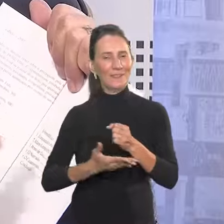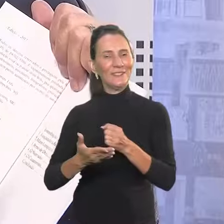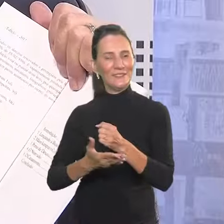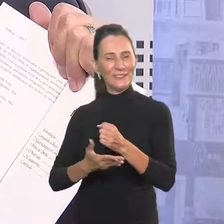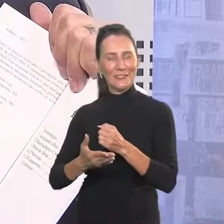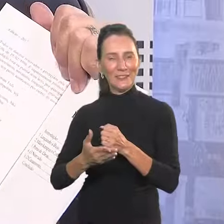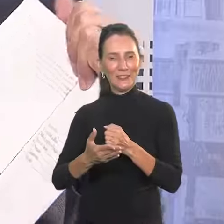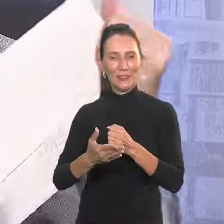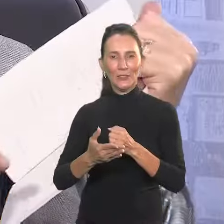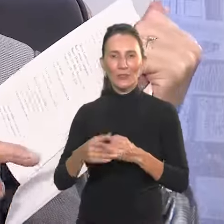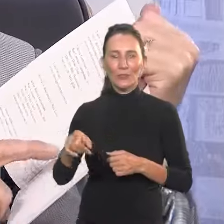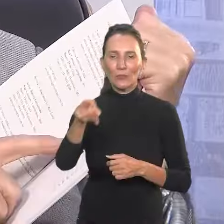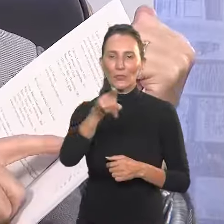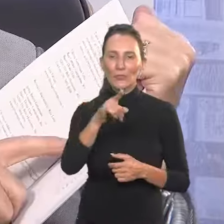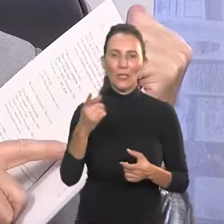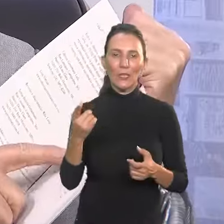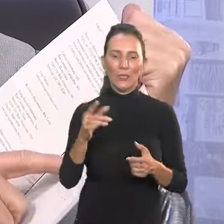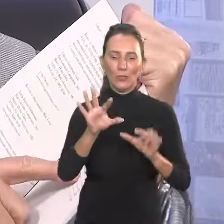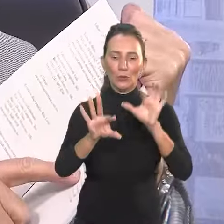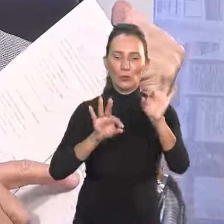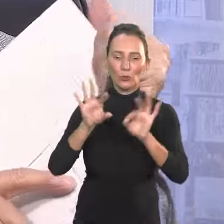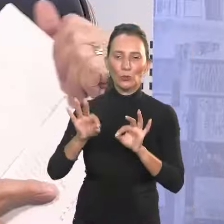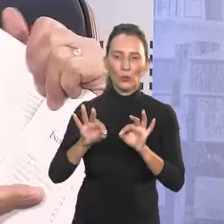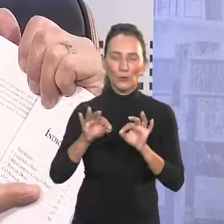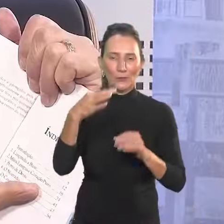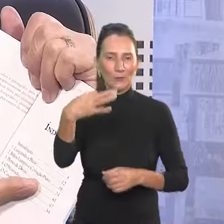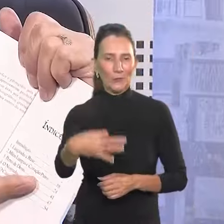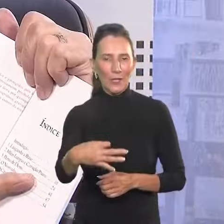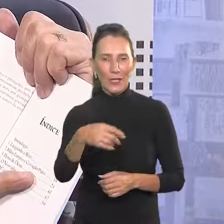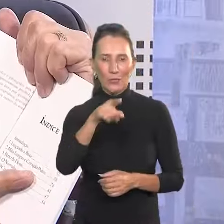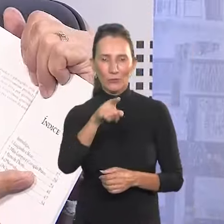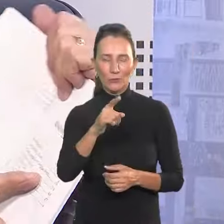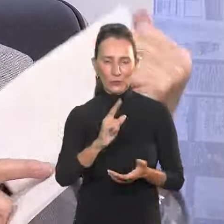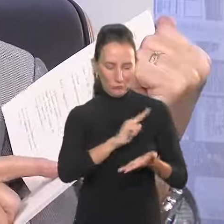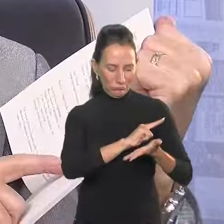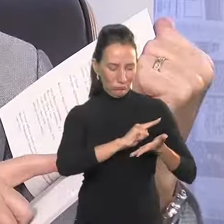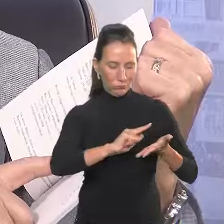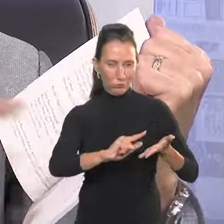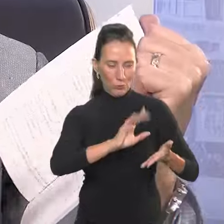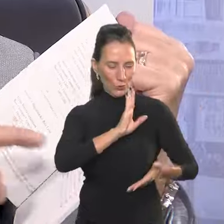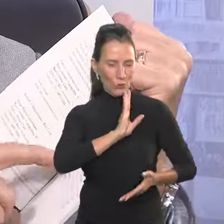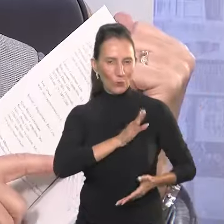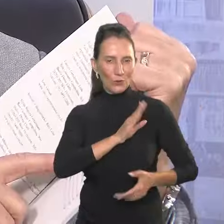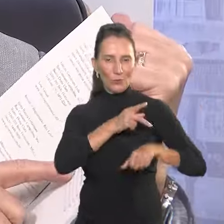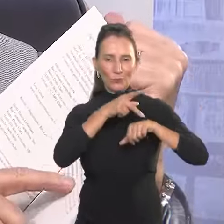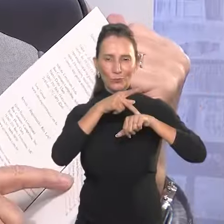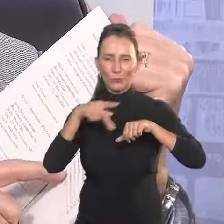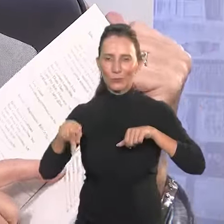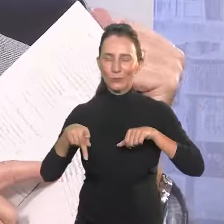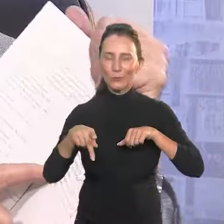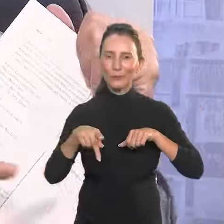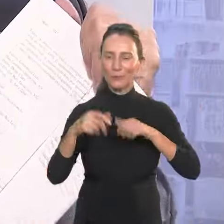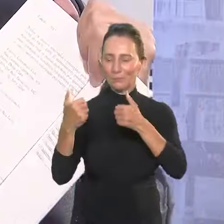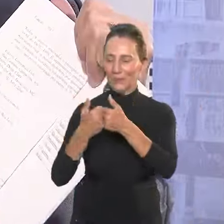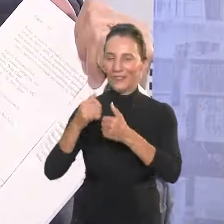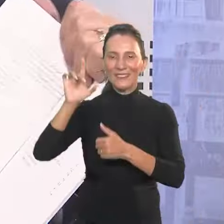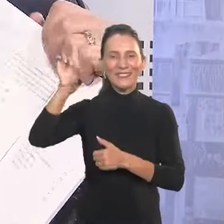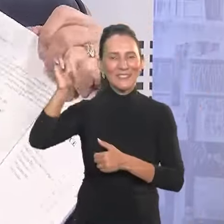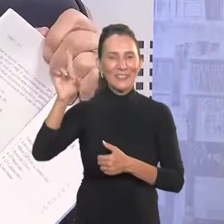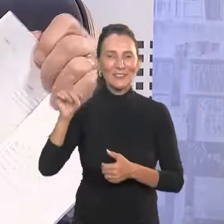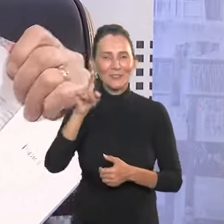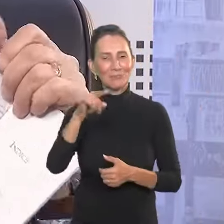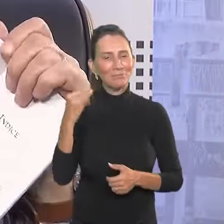a sua ação com respeito a isso. Mãos limpas e coração puro é resultado. Perto de Deus. Então,